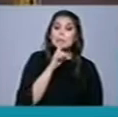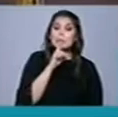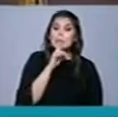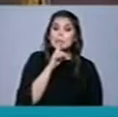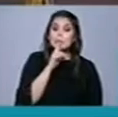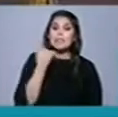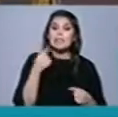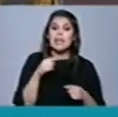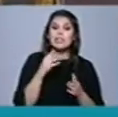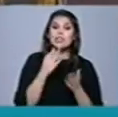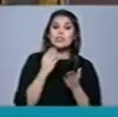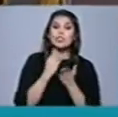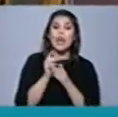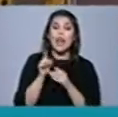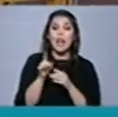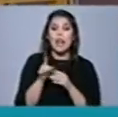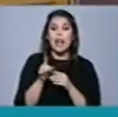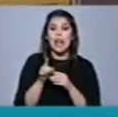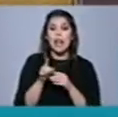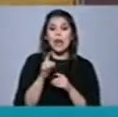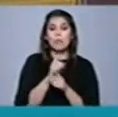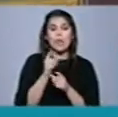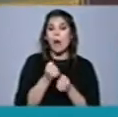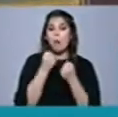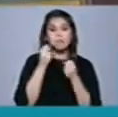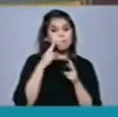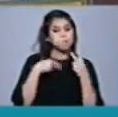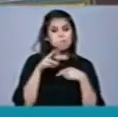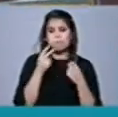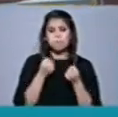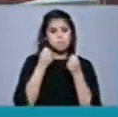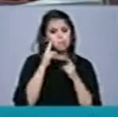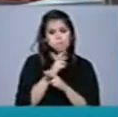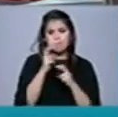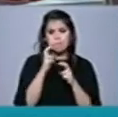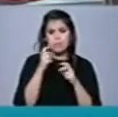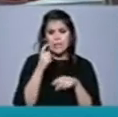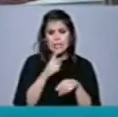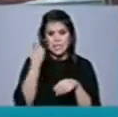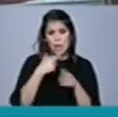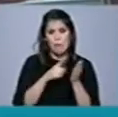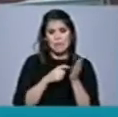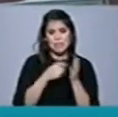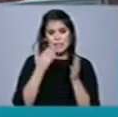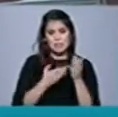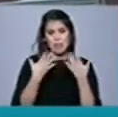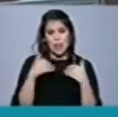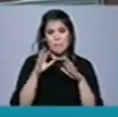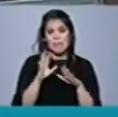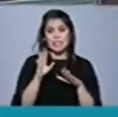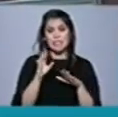uma agulha de crochê só para fazer isso, não a consegui encontrar, não sei onde ela está e vou precisar dela esta semana para fazer os sonhos,